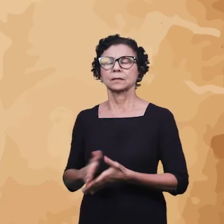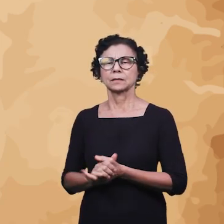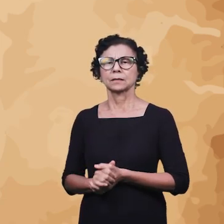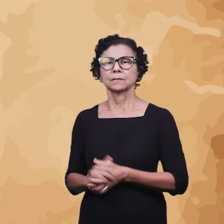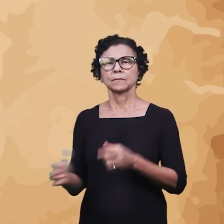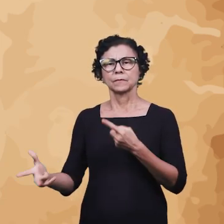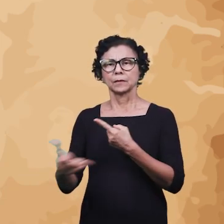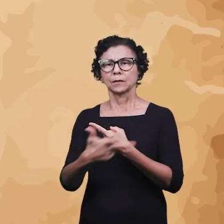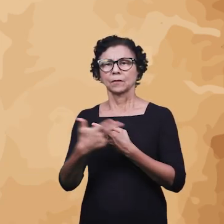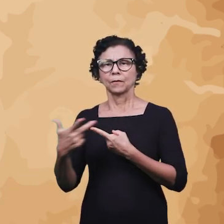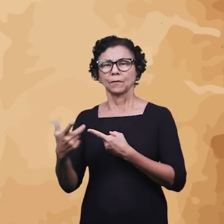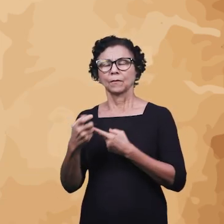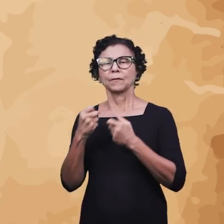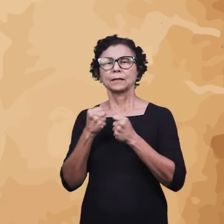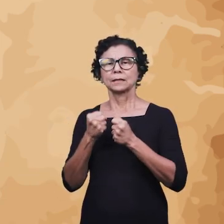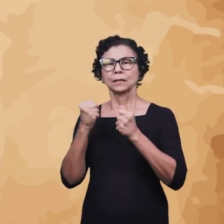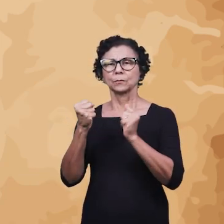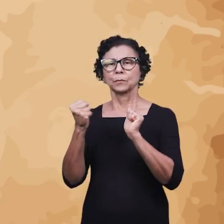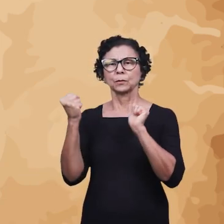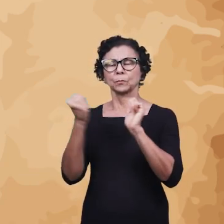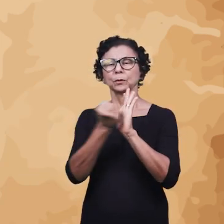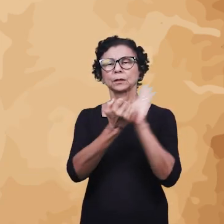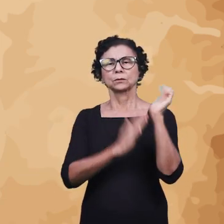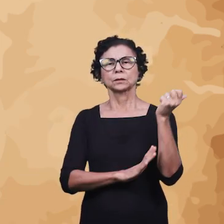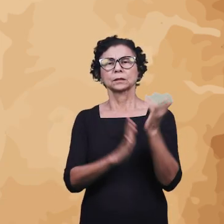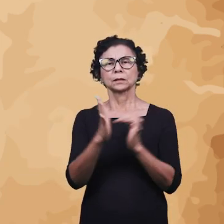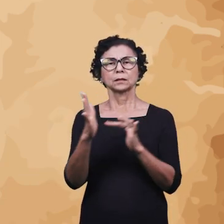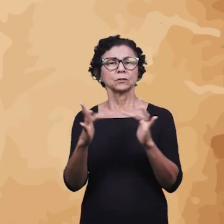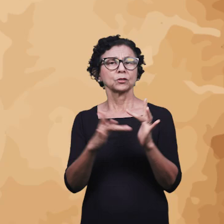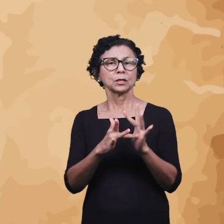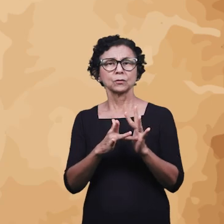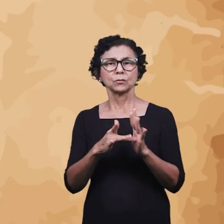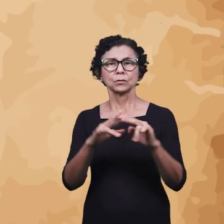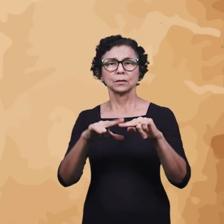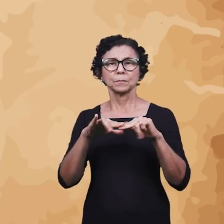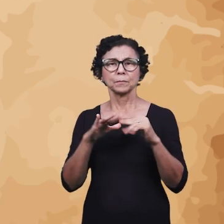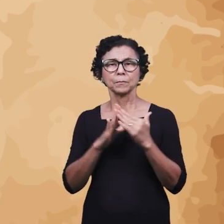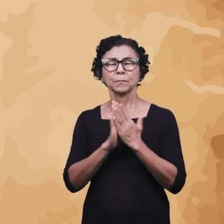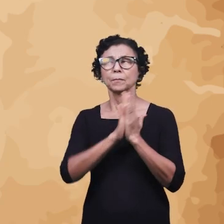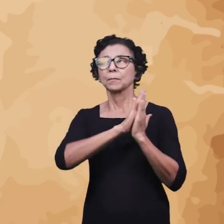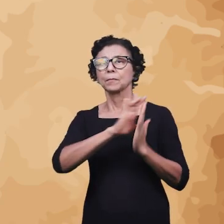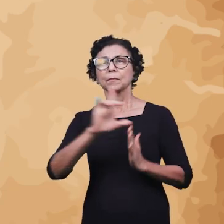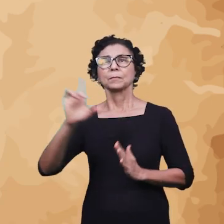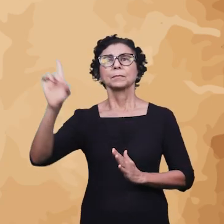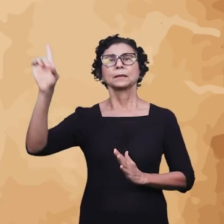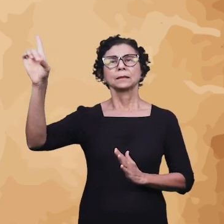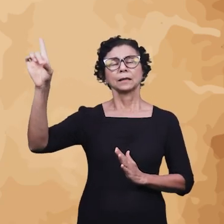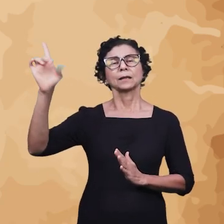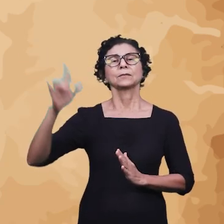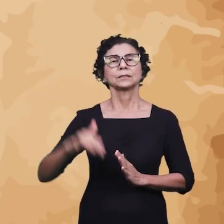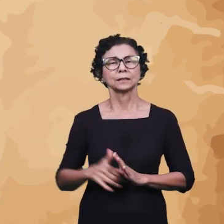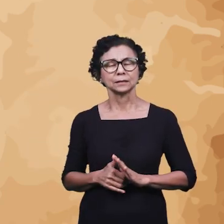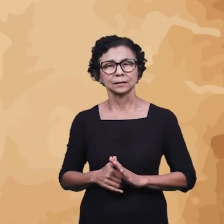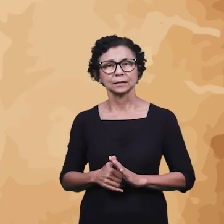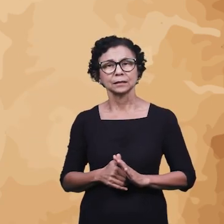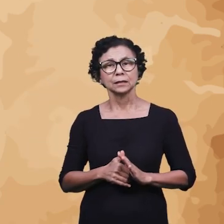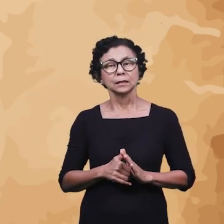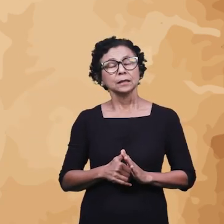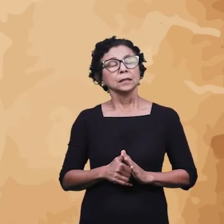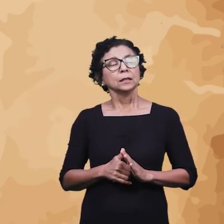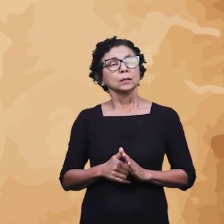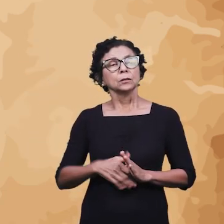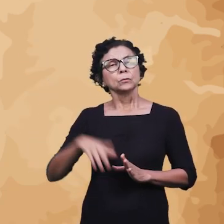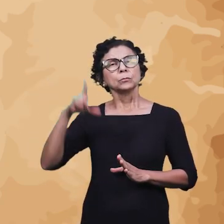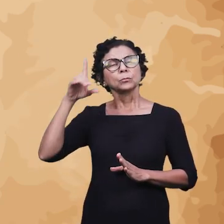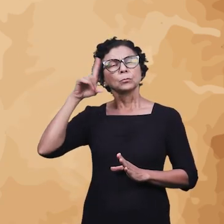pelo sangue. Ninguém vai vencer nessa hora sem a palavra. É por isso, pessoal, daqui até o final das cartas,